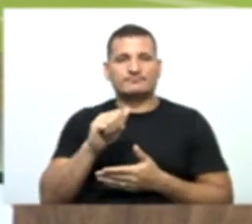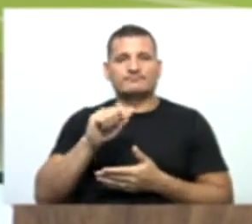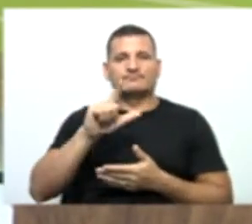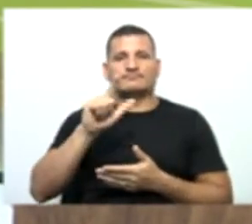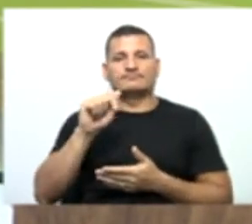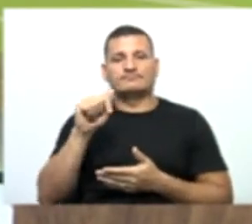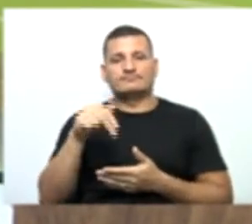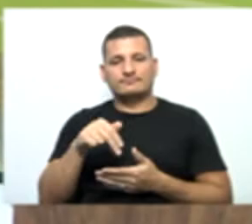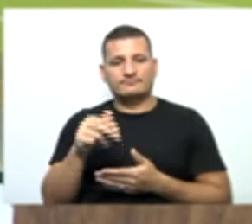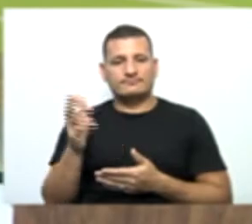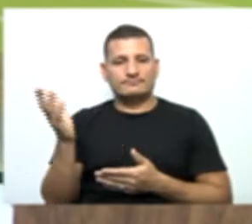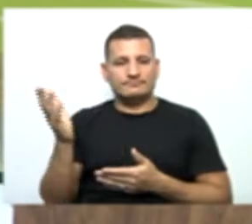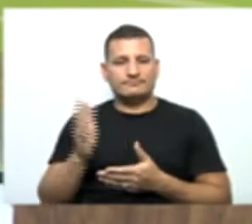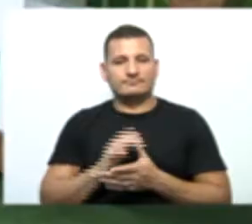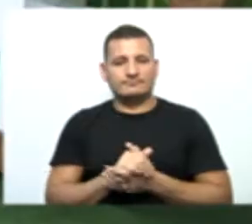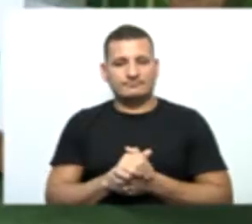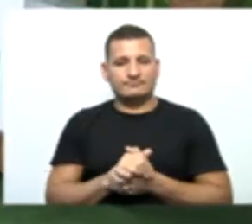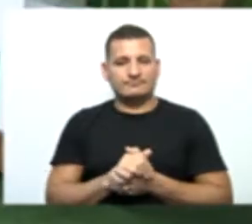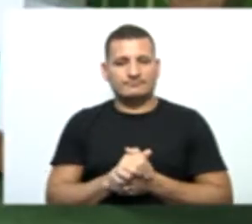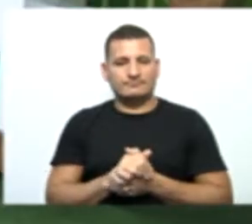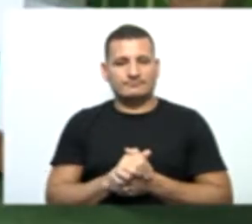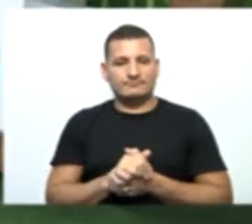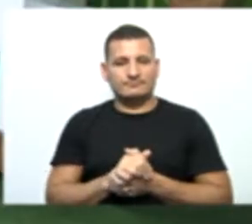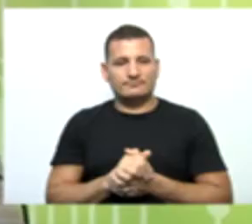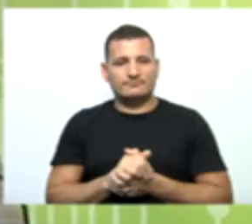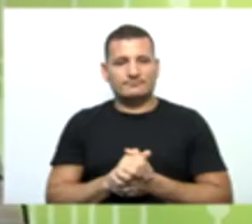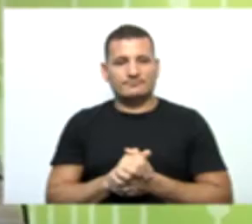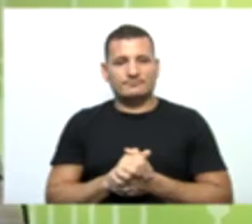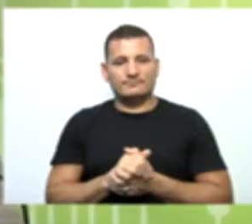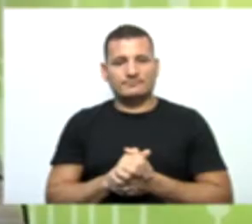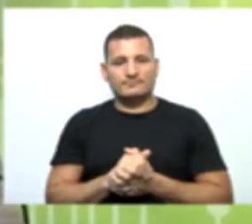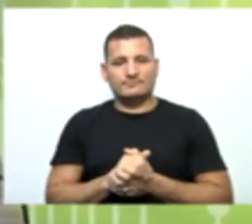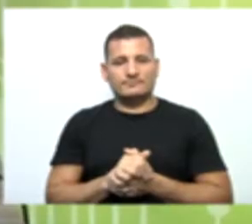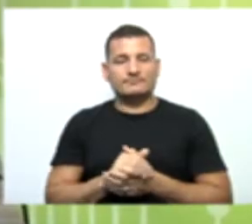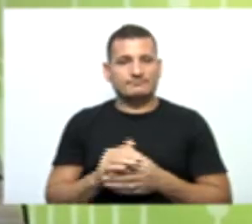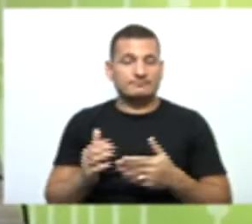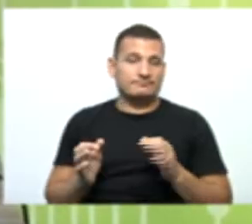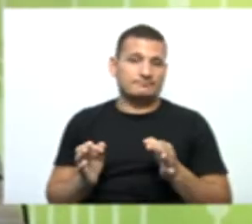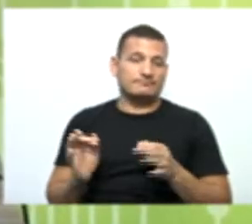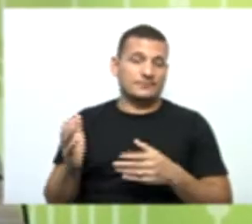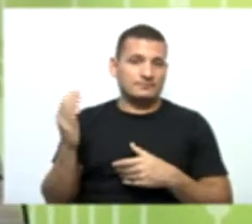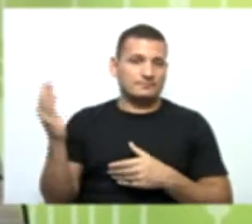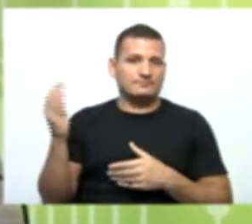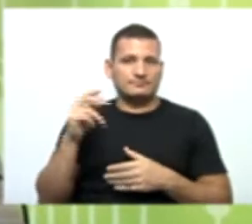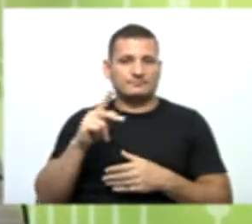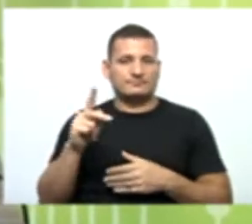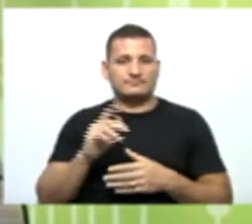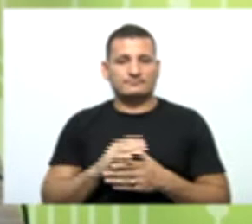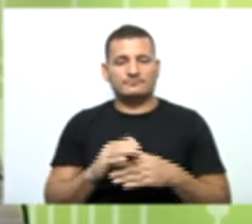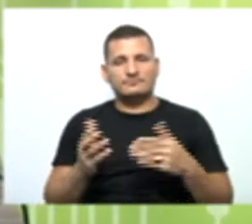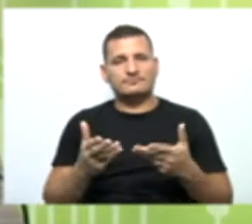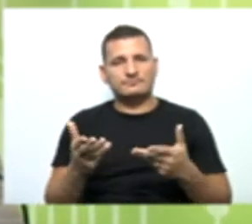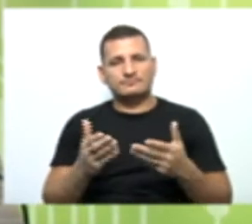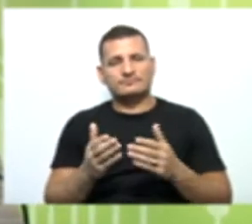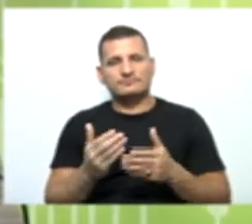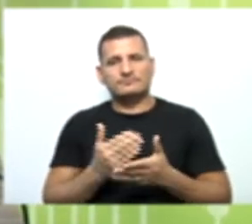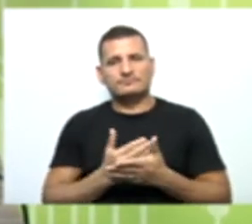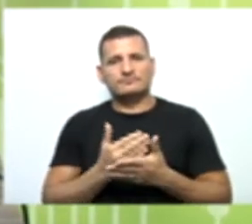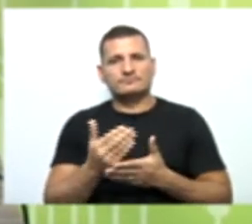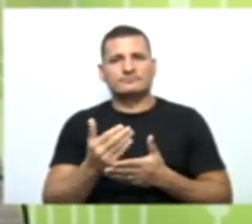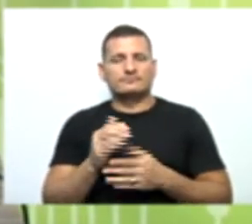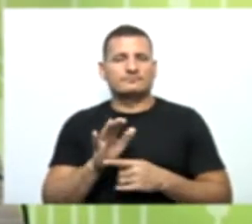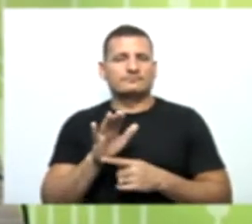se apresentar, nos apresentar. Isso mesmo, professor, obrigado. A gente vai começar agora a nossa apresentação, a apresentação